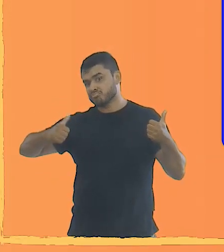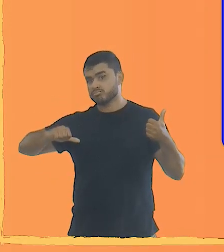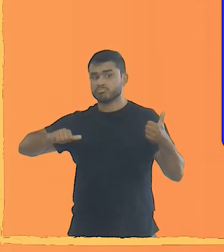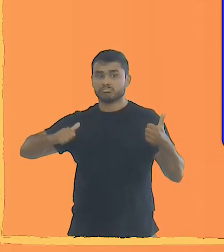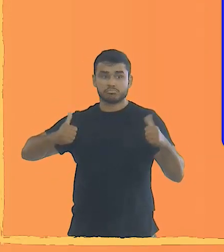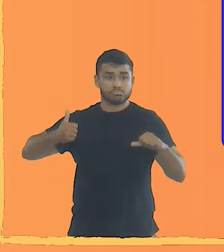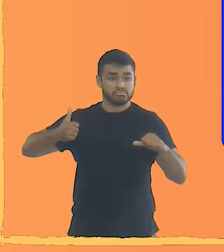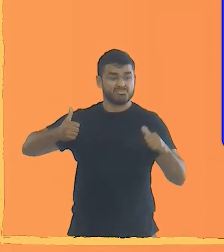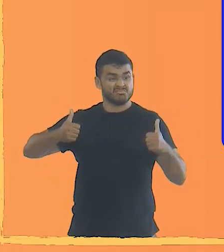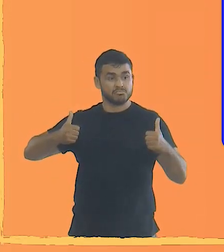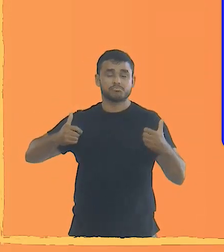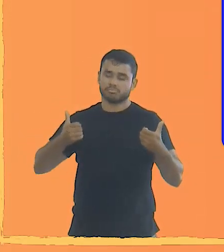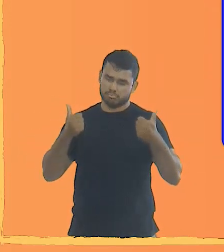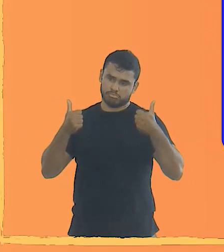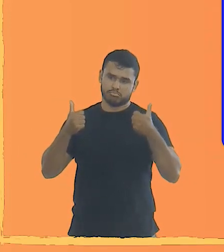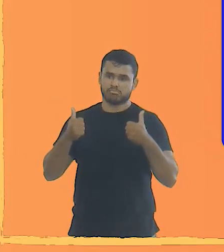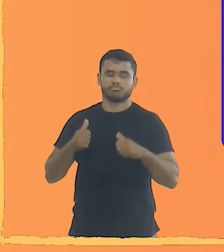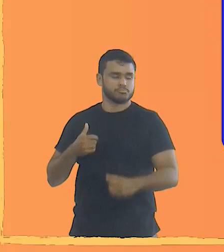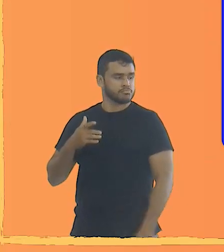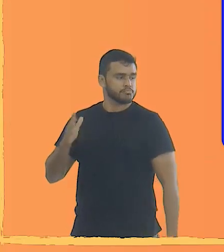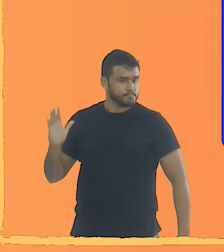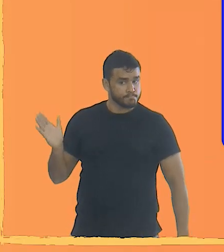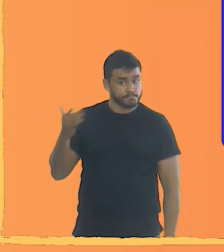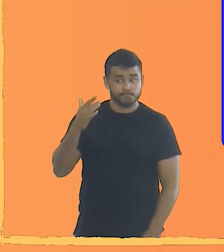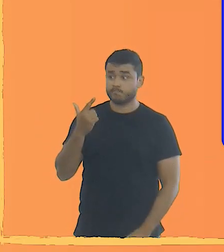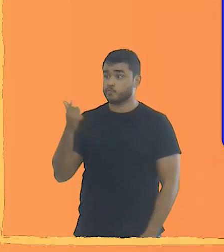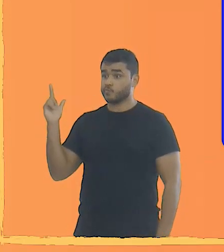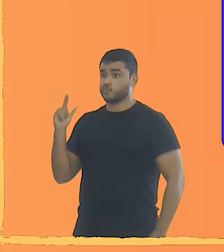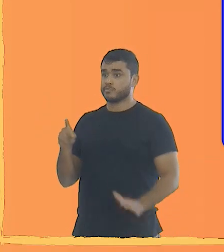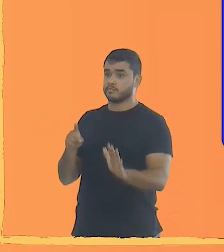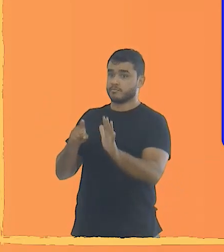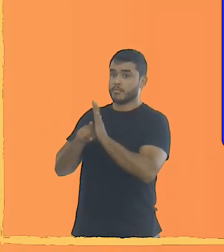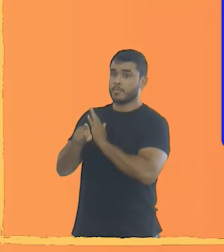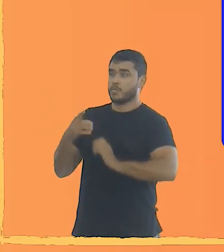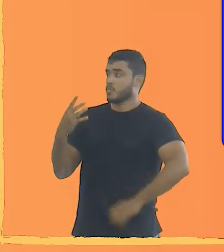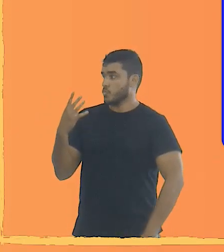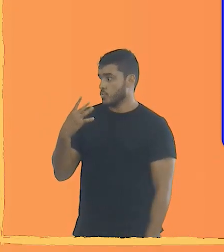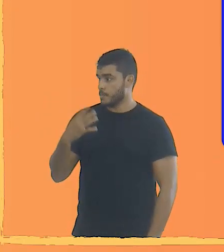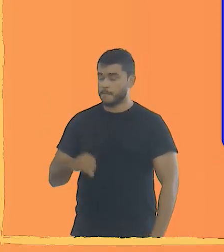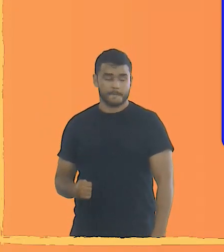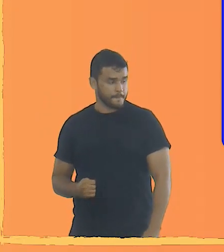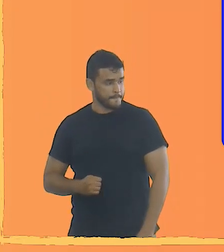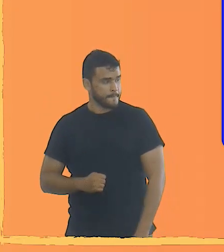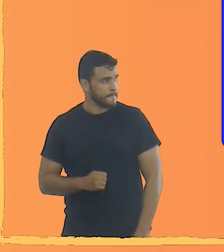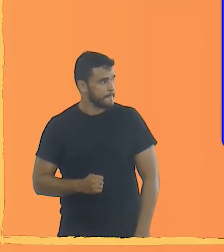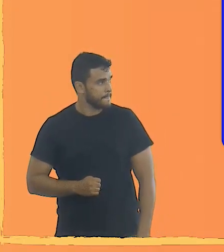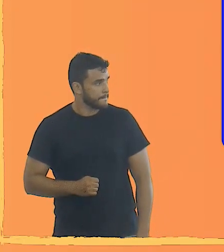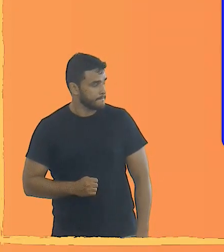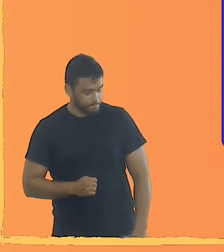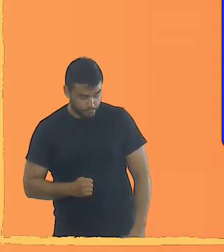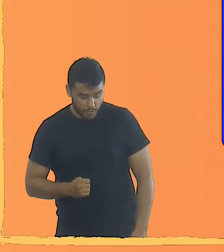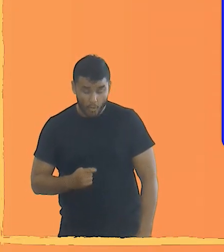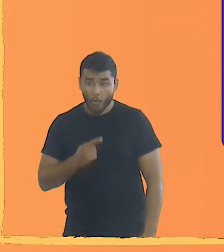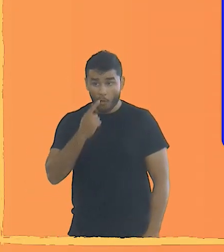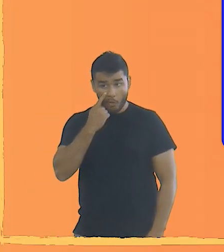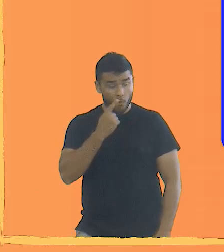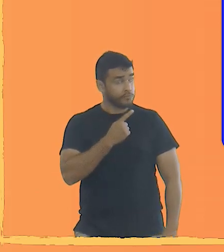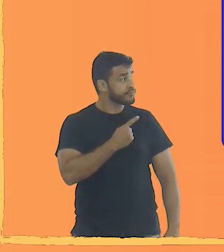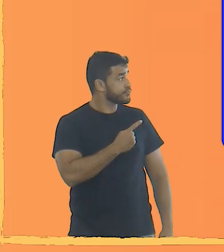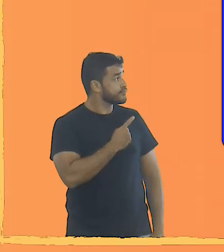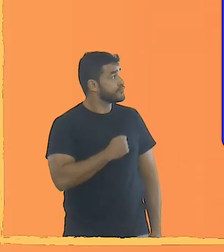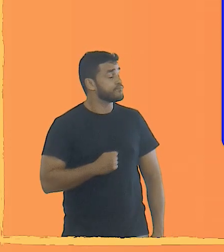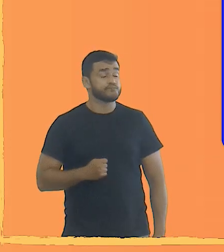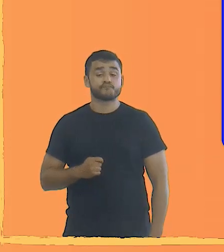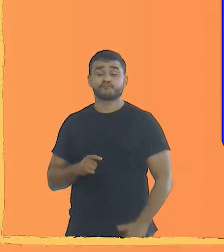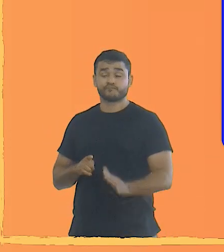então. Próxima questão, questão de número 4. Muita atenção, essa questão é bem interessante. A questão